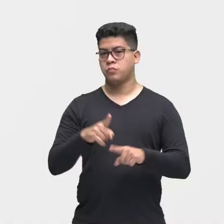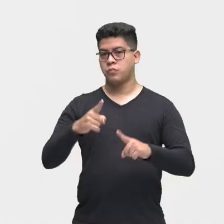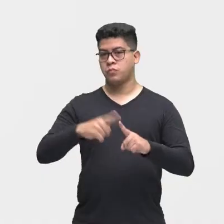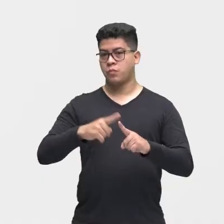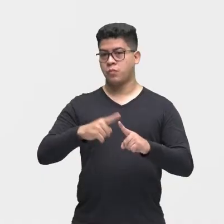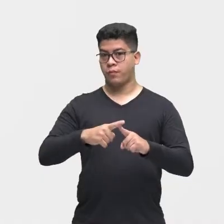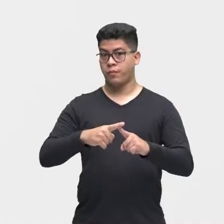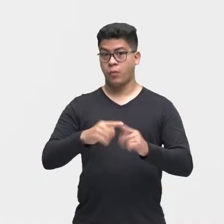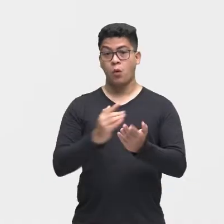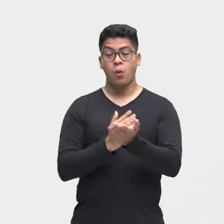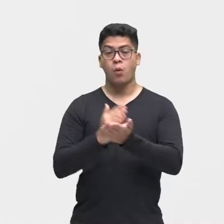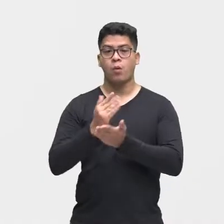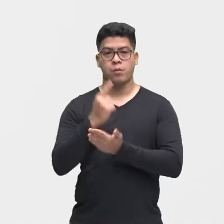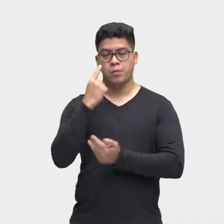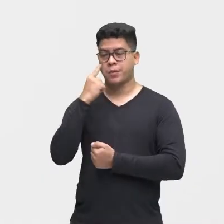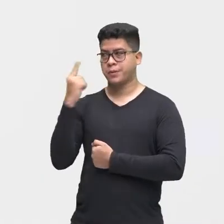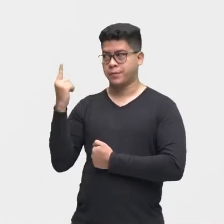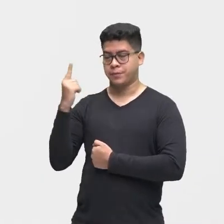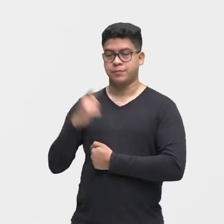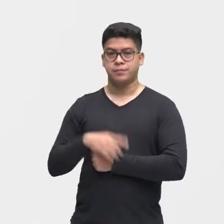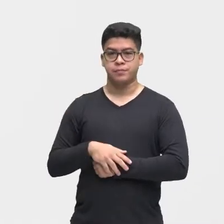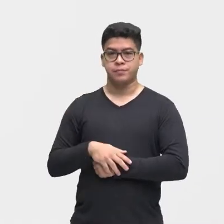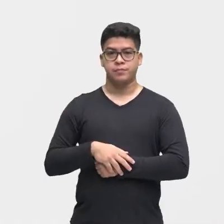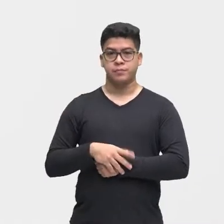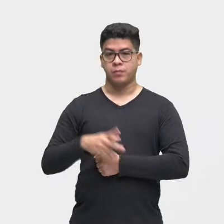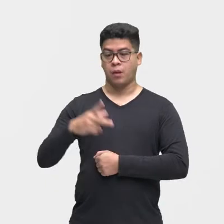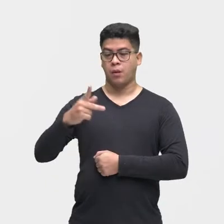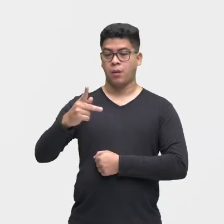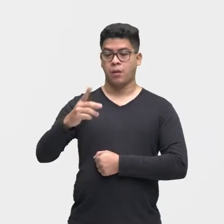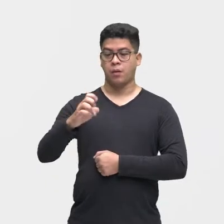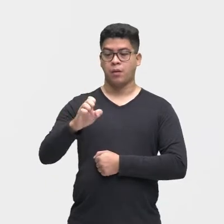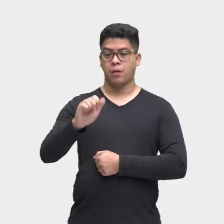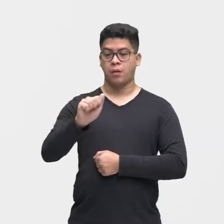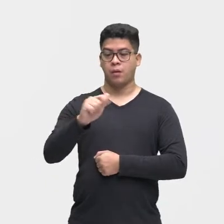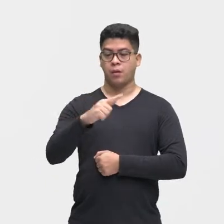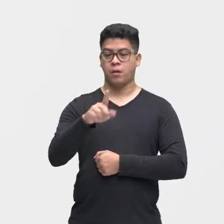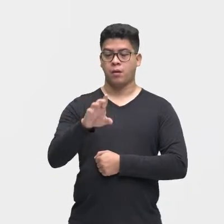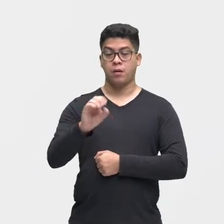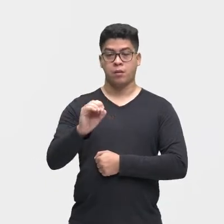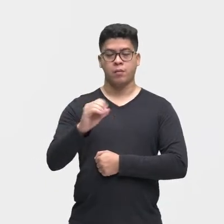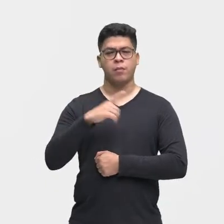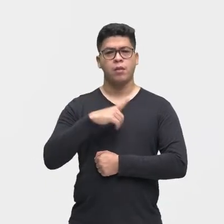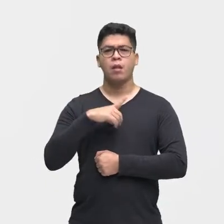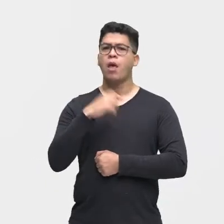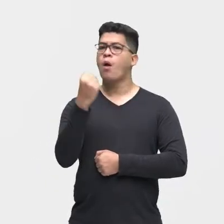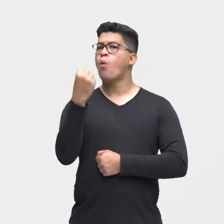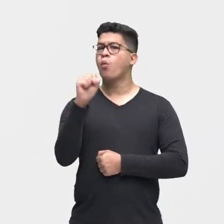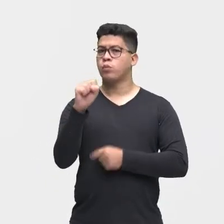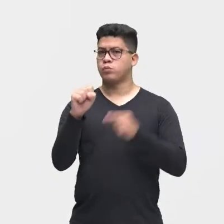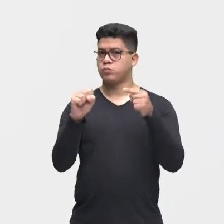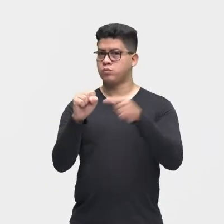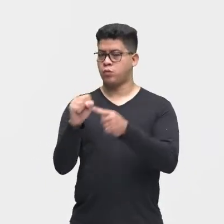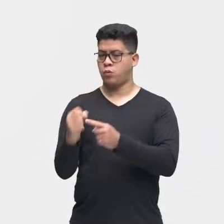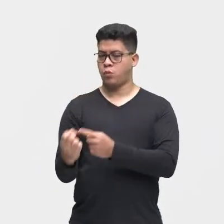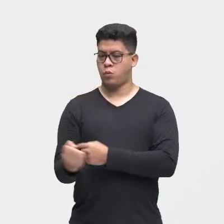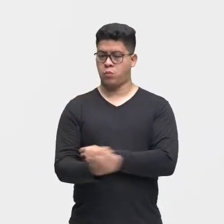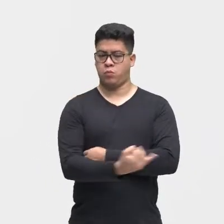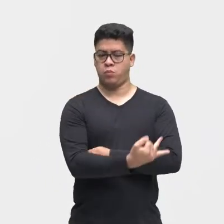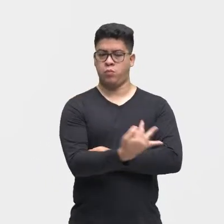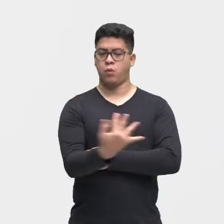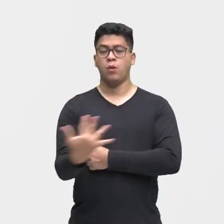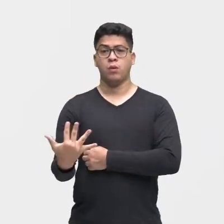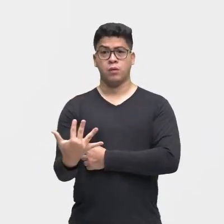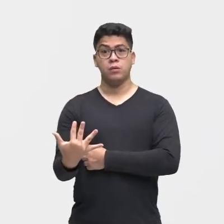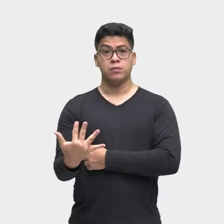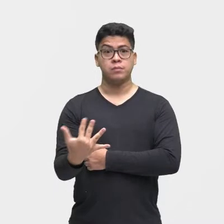pelos peões então só para você saber os peões eles são oito Tá certo e ficam logo ali